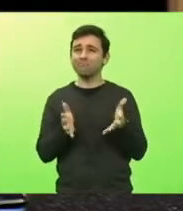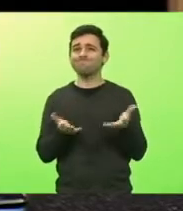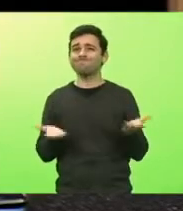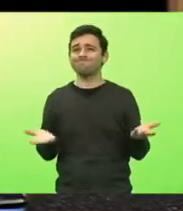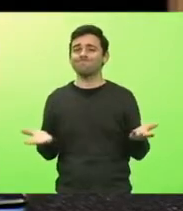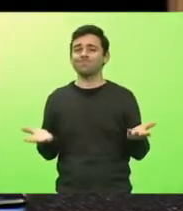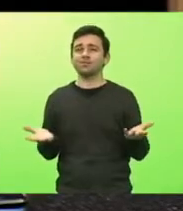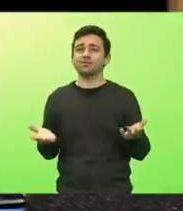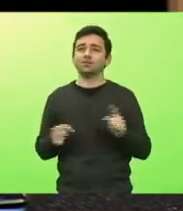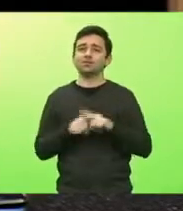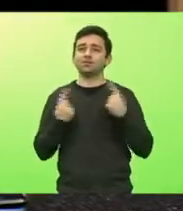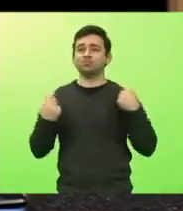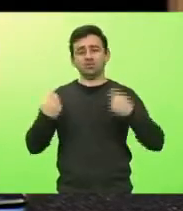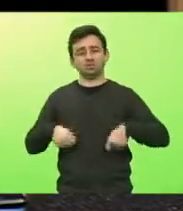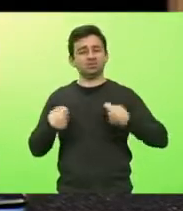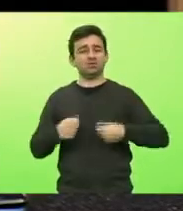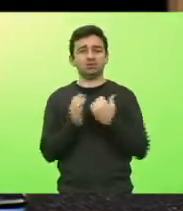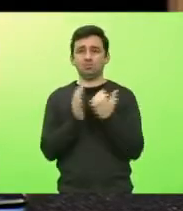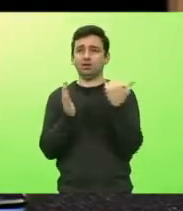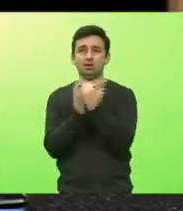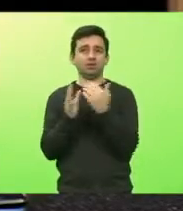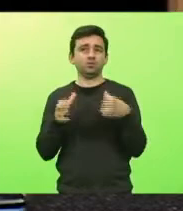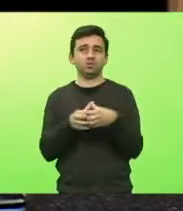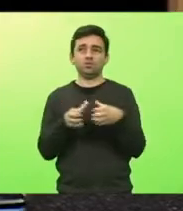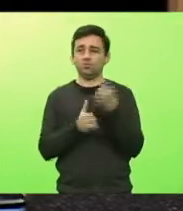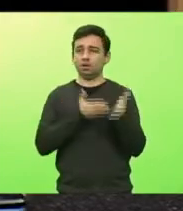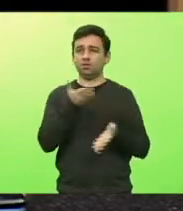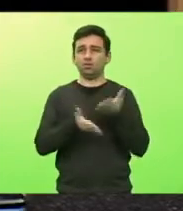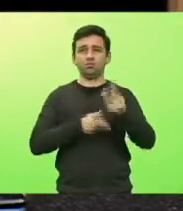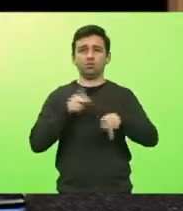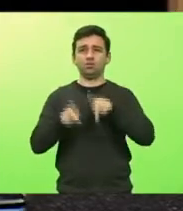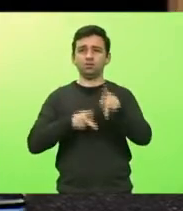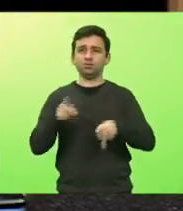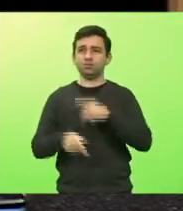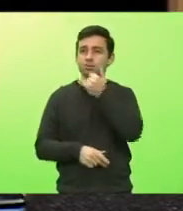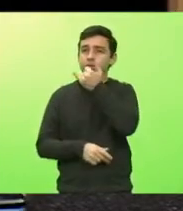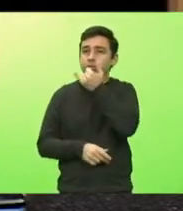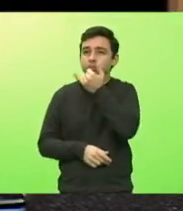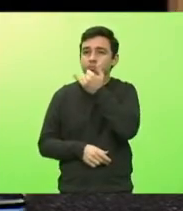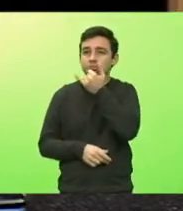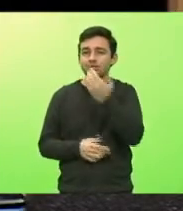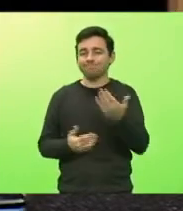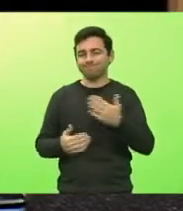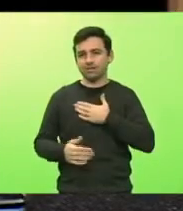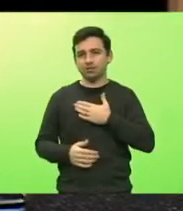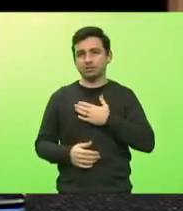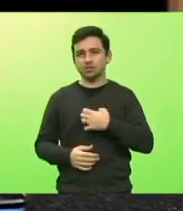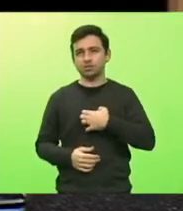ter mais equipe para poder atender essa população. Desculpa a entonação, desculpa